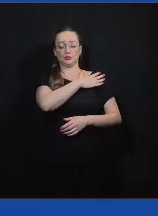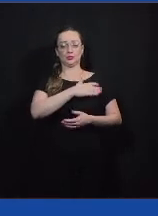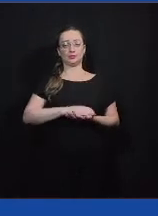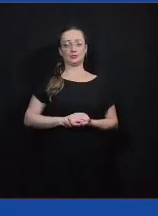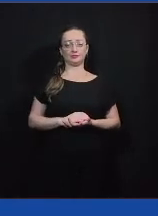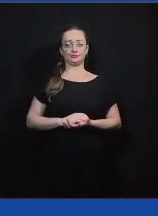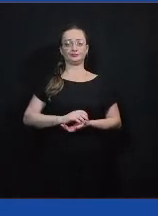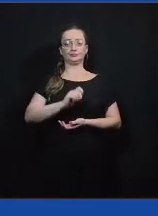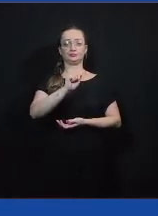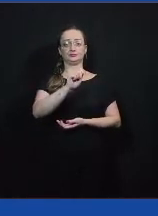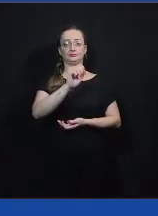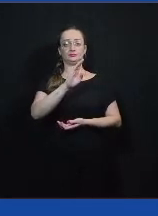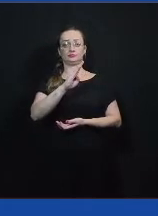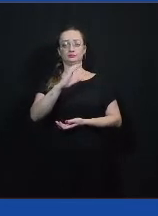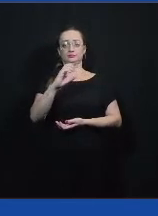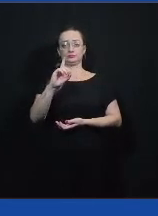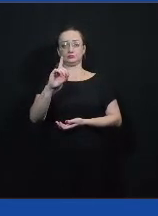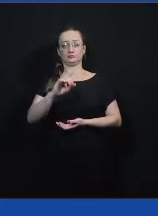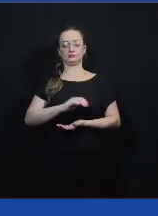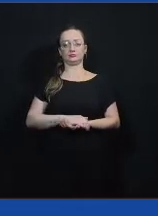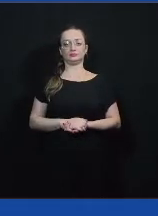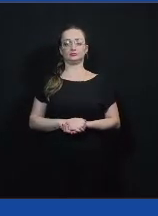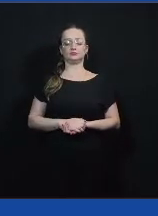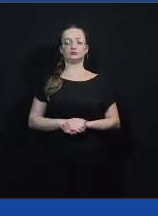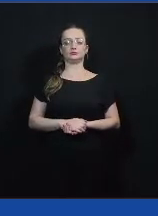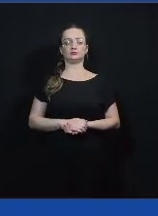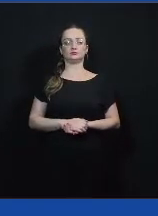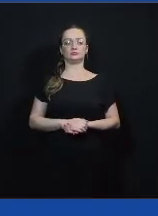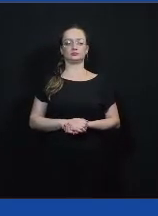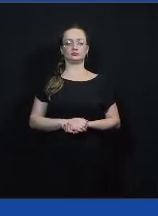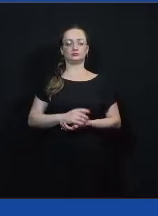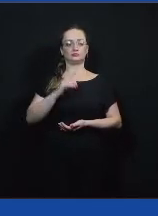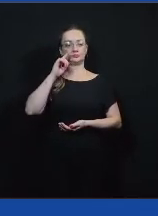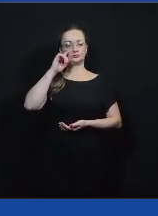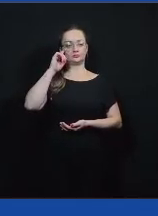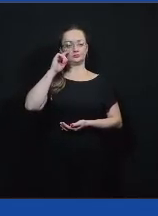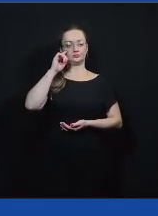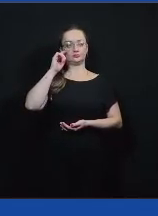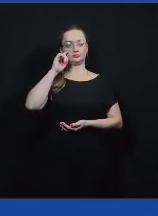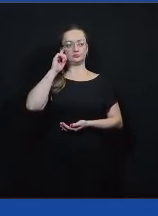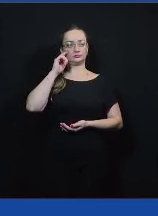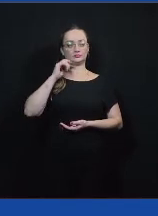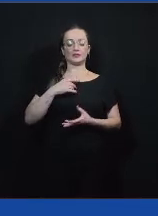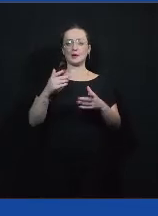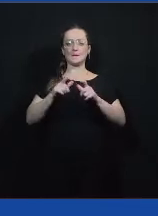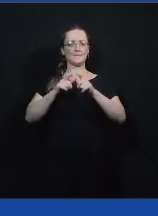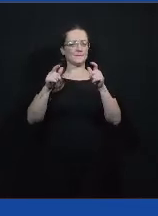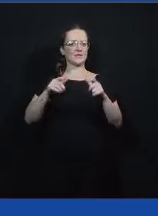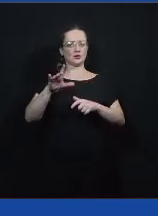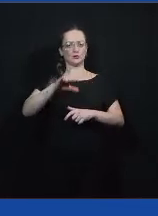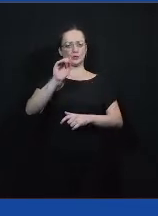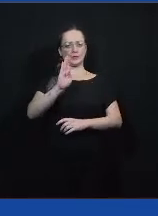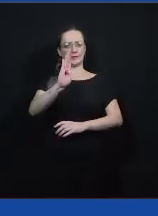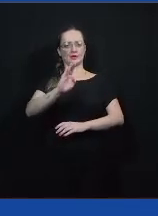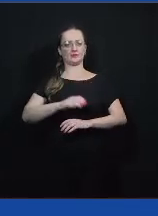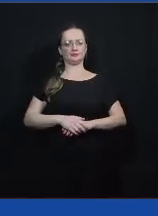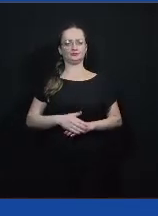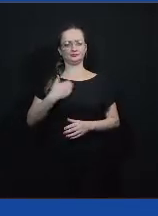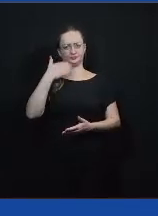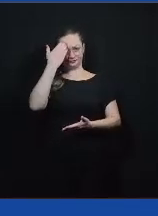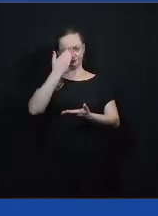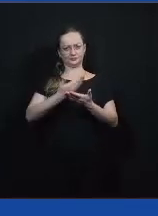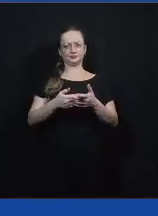a b c ou B e aqui enxurrada tá de bebê beijo cabeça